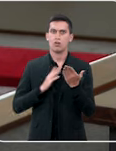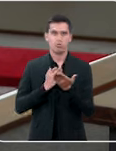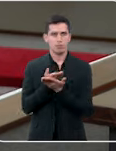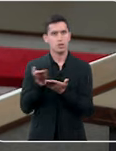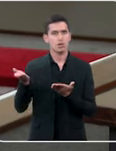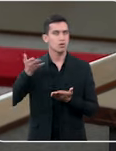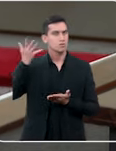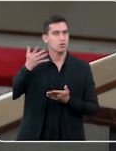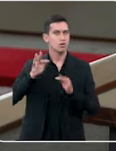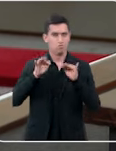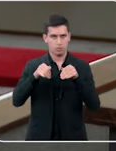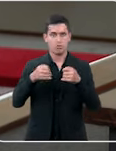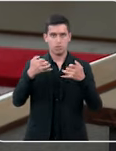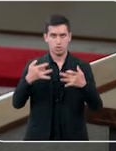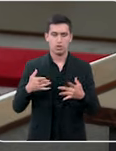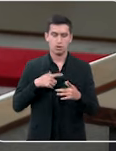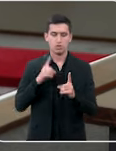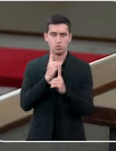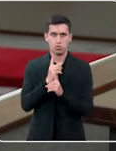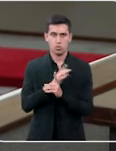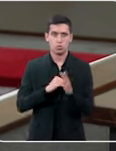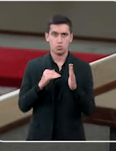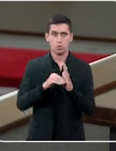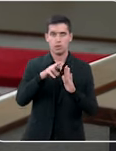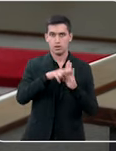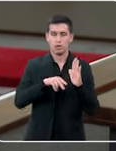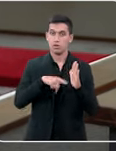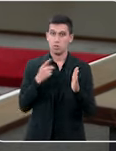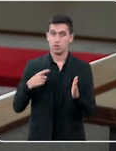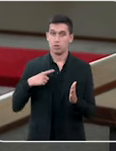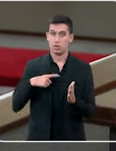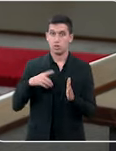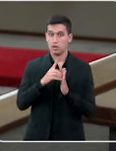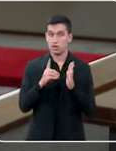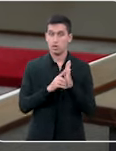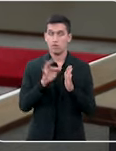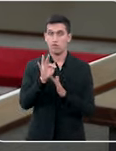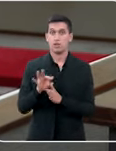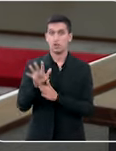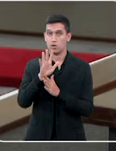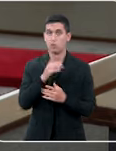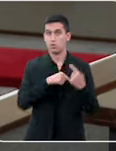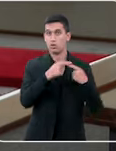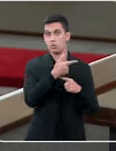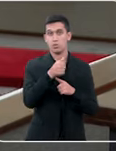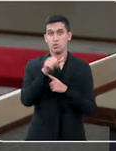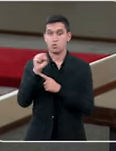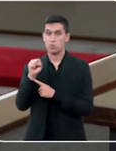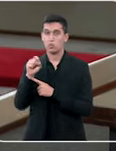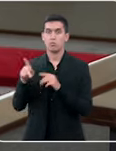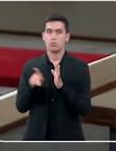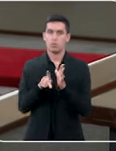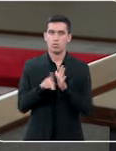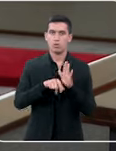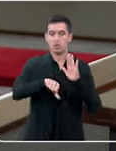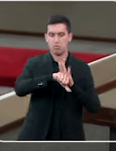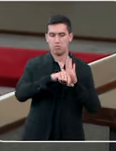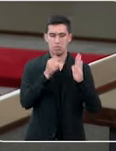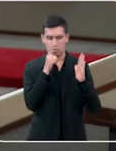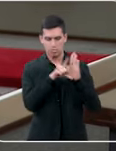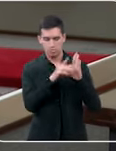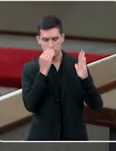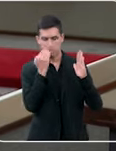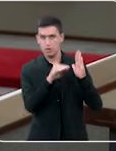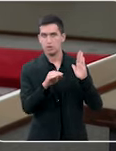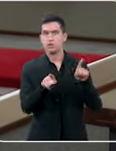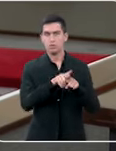apresentar alegações finais. Foi observada no caso a redação então vigente de decreto federal de 2008 sobre